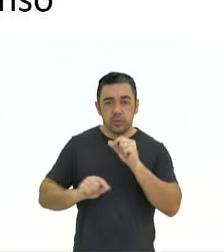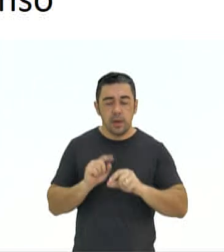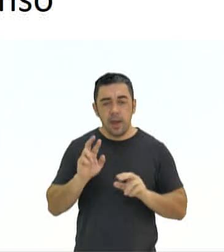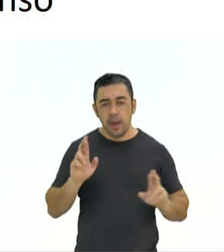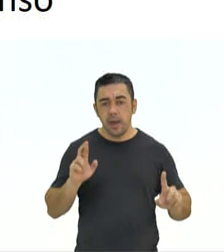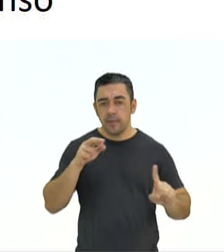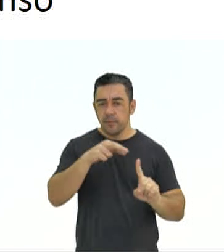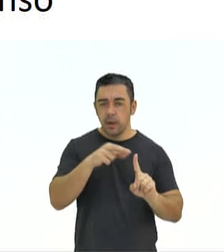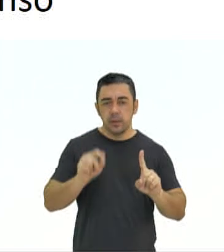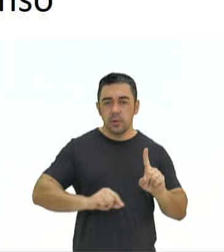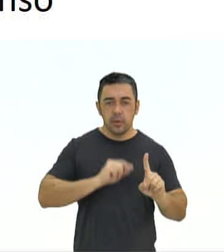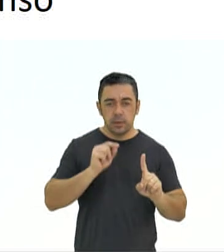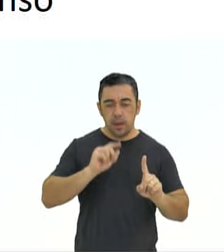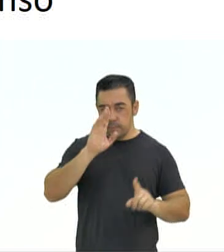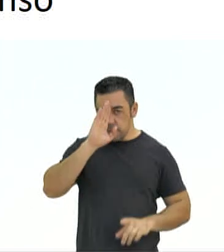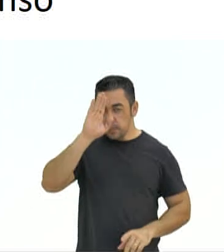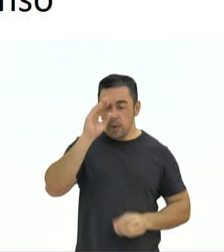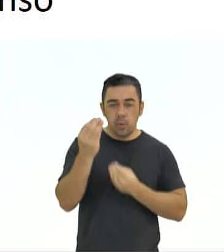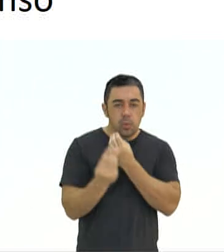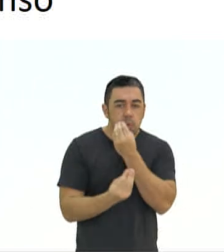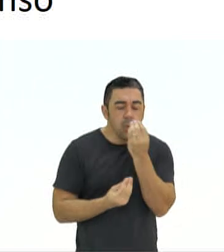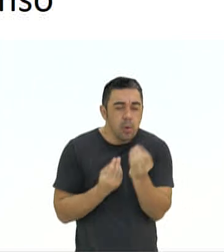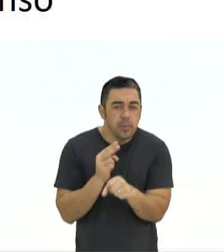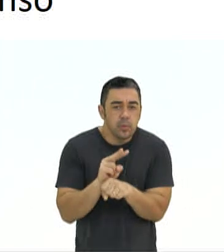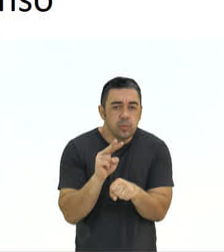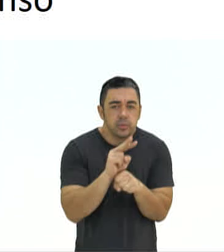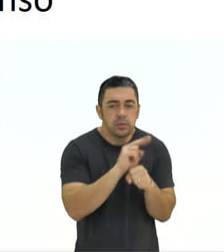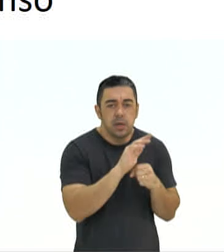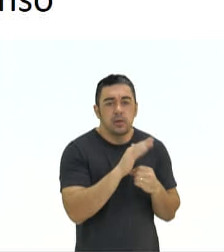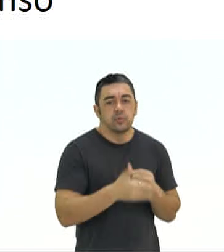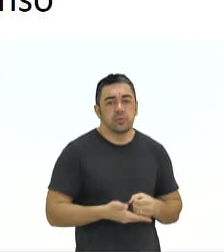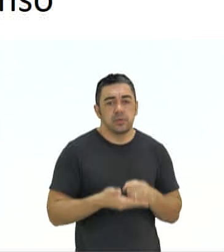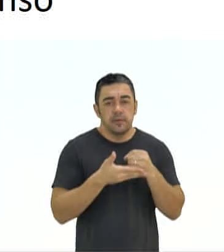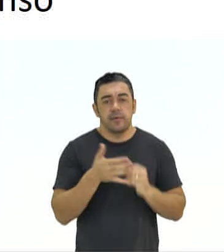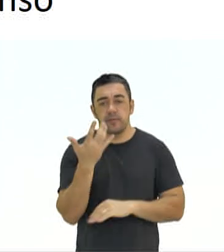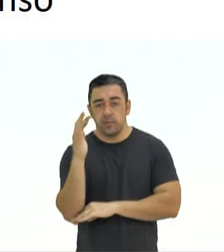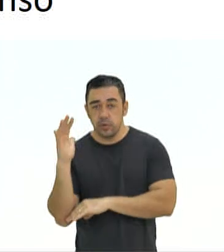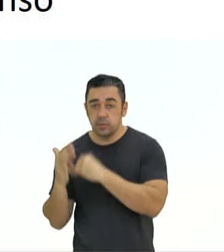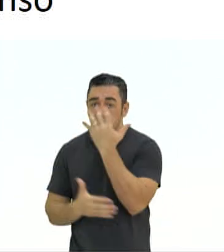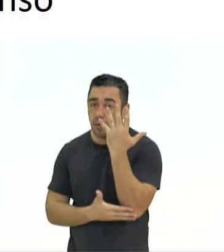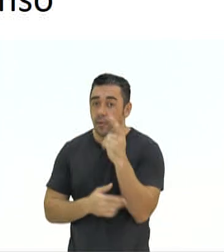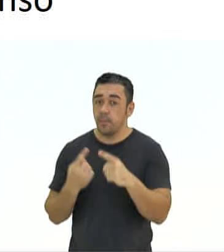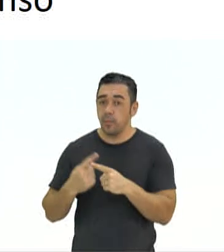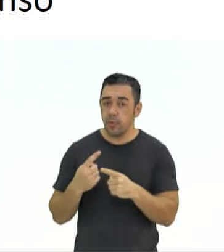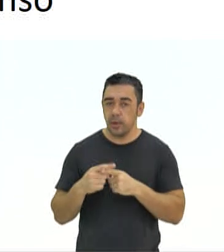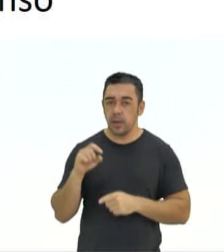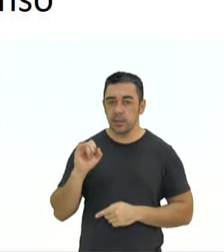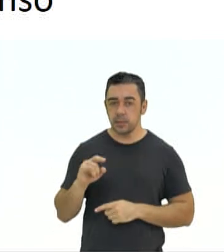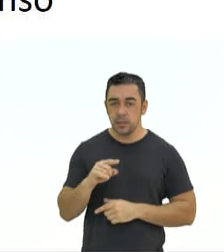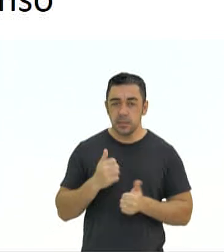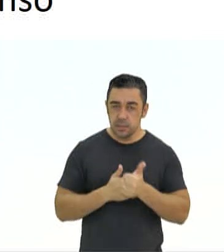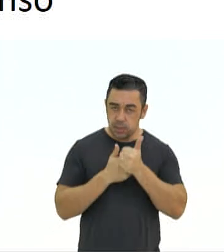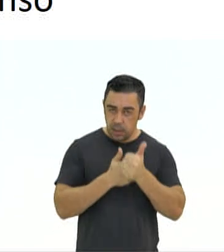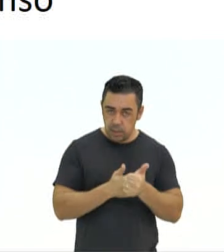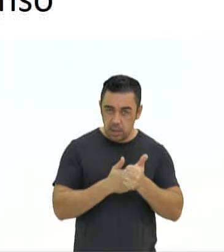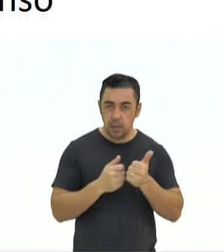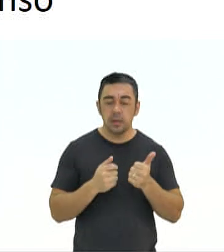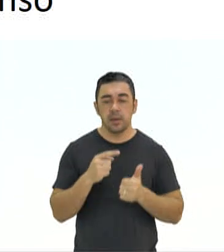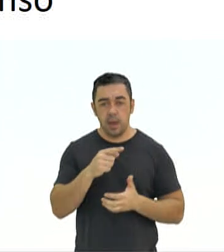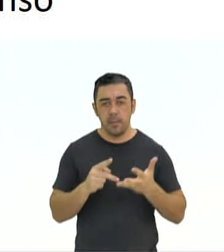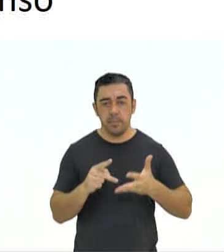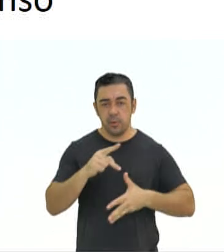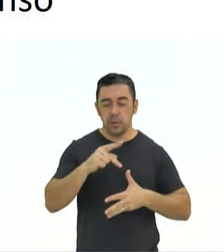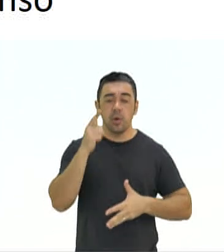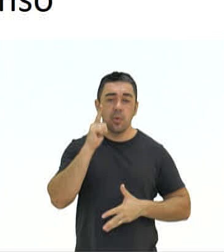referente aos princípios para a administração sustentável das florestas, pois, se esse princípio fosse seguido, seria